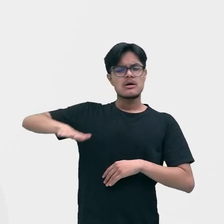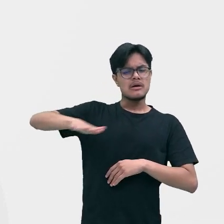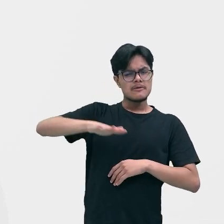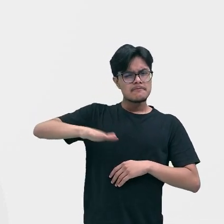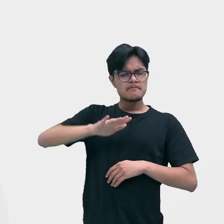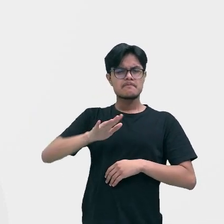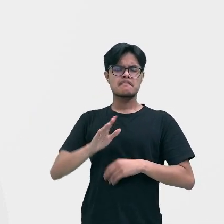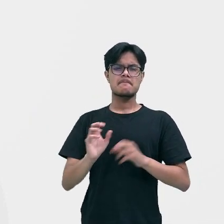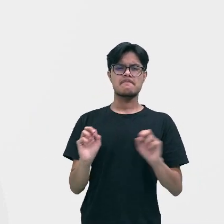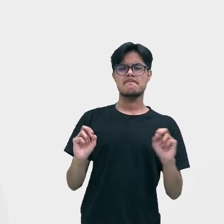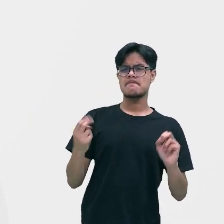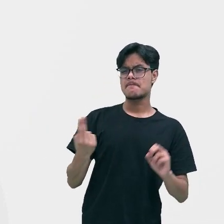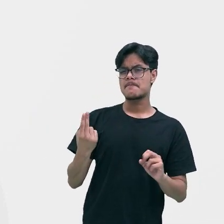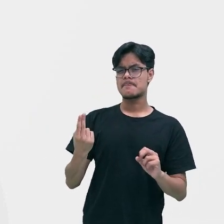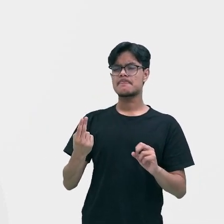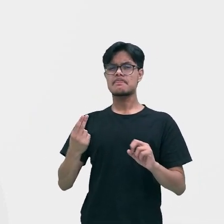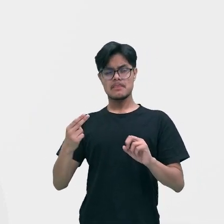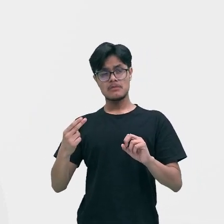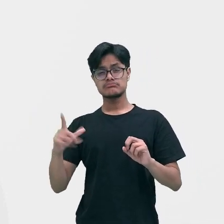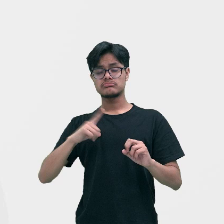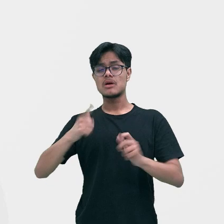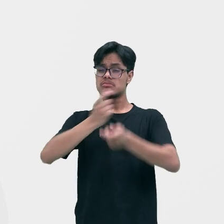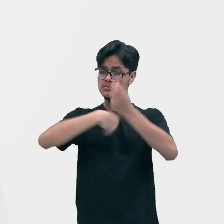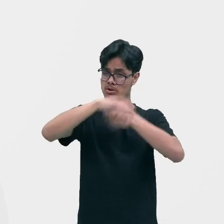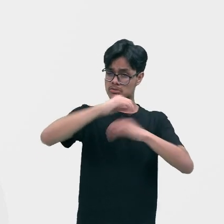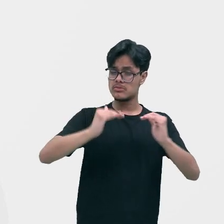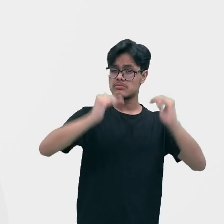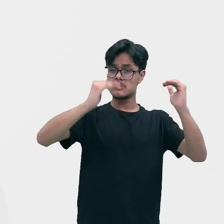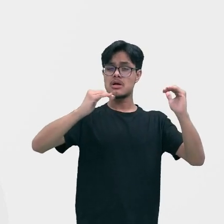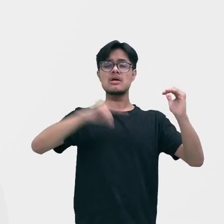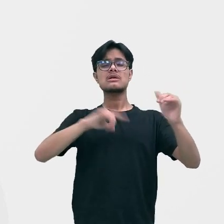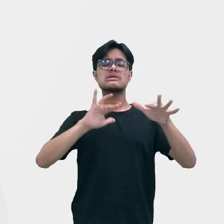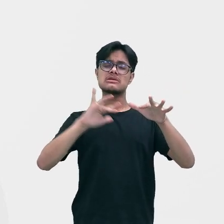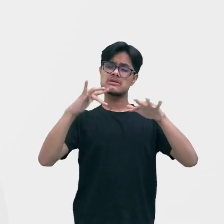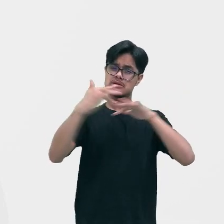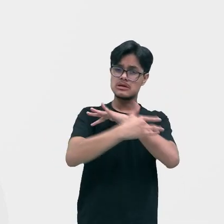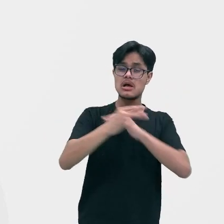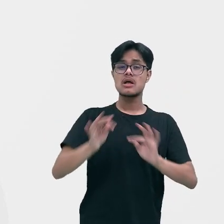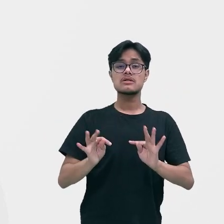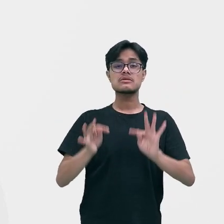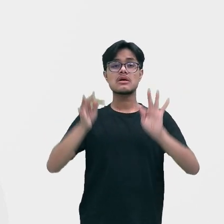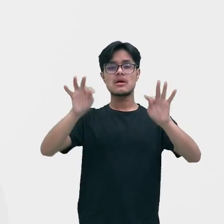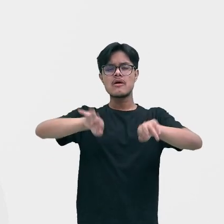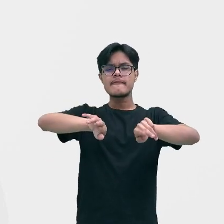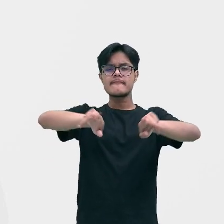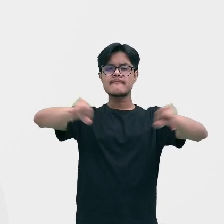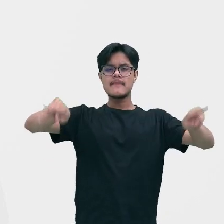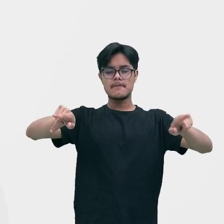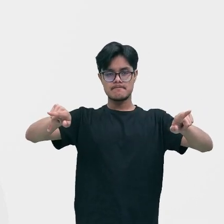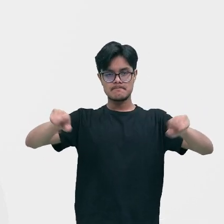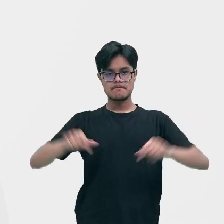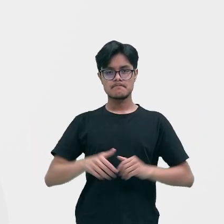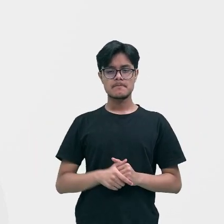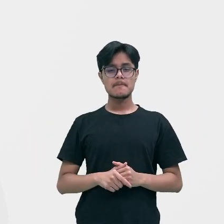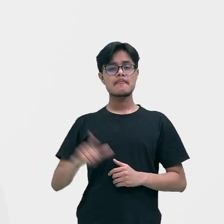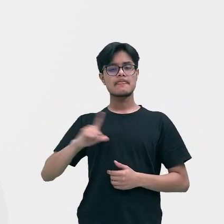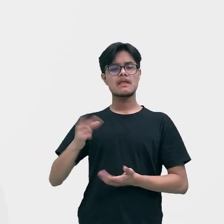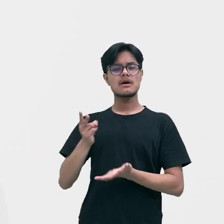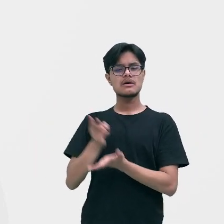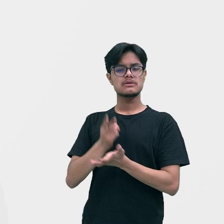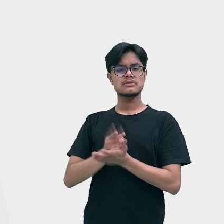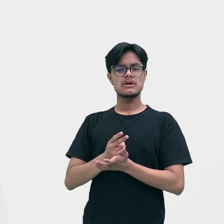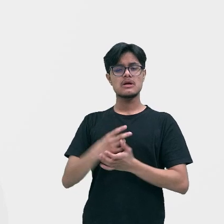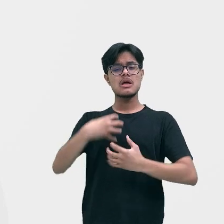que encontra neste mundo globalizado, mediatizado, com diferenças que persistem e se